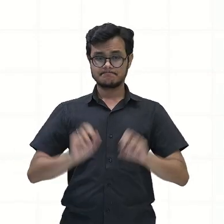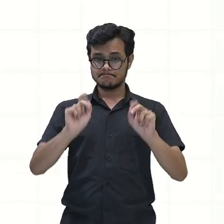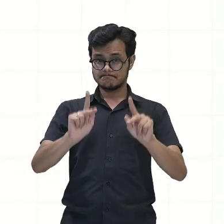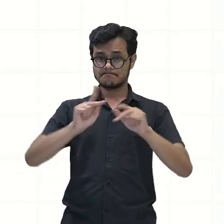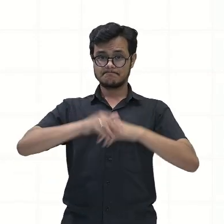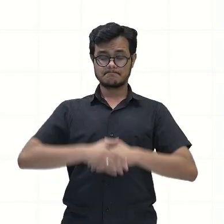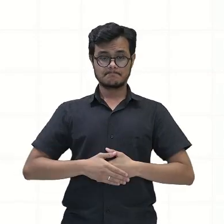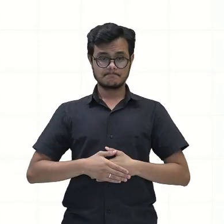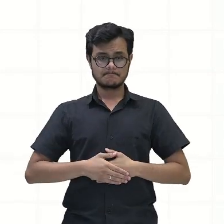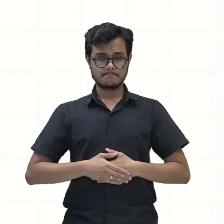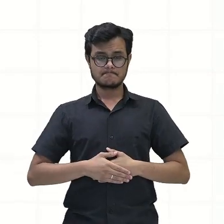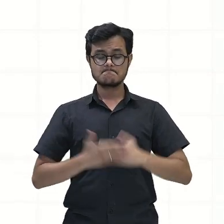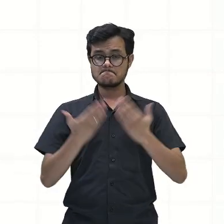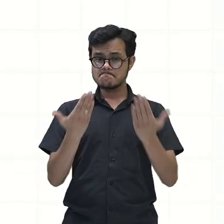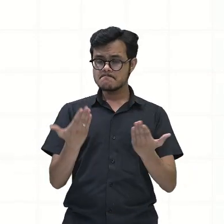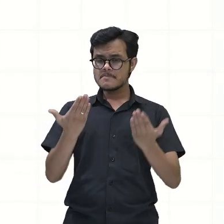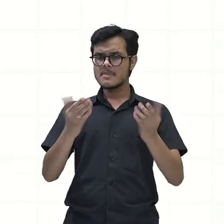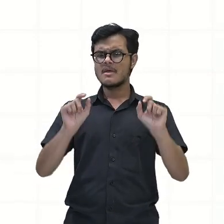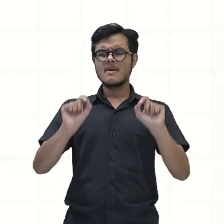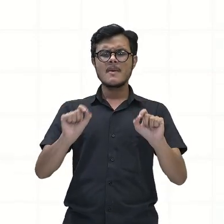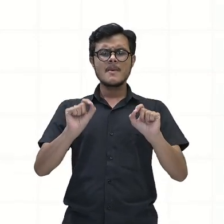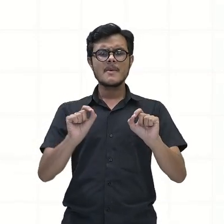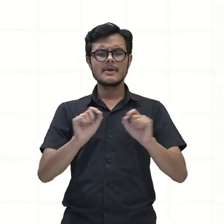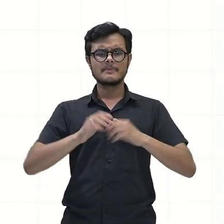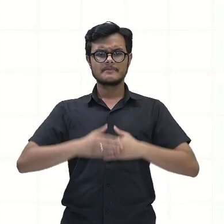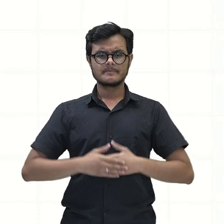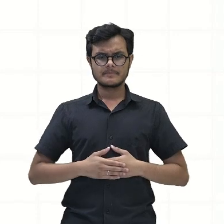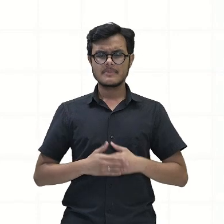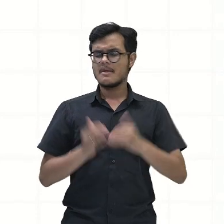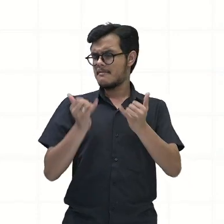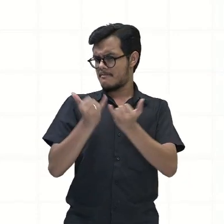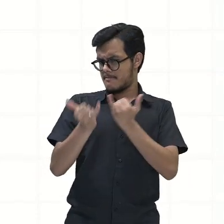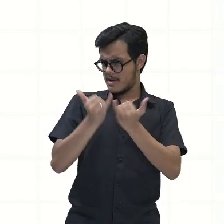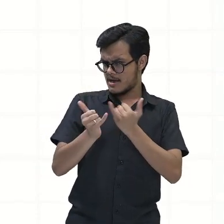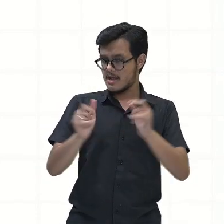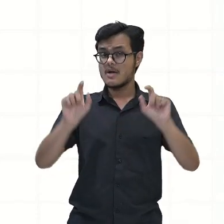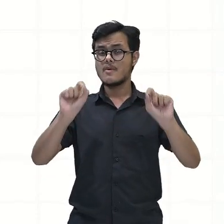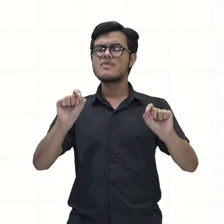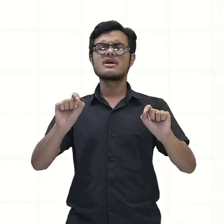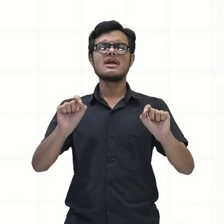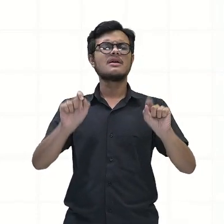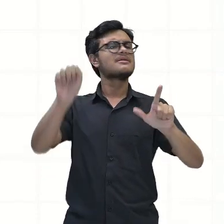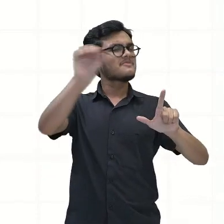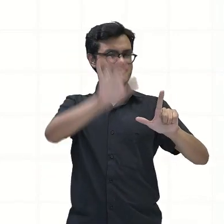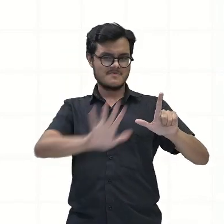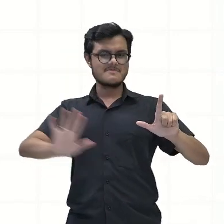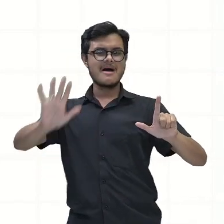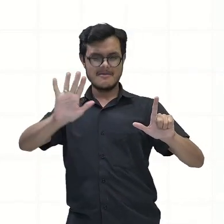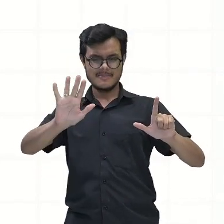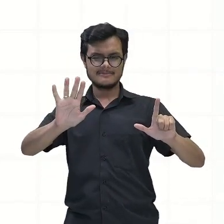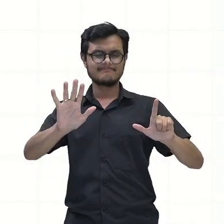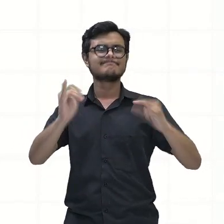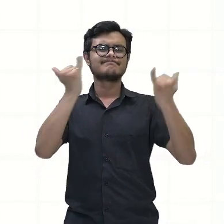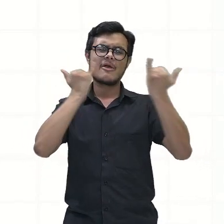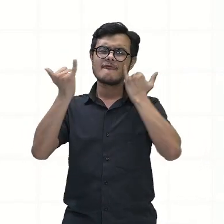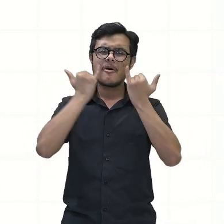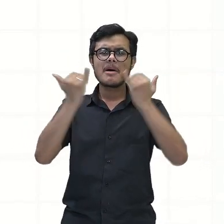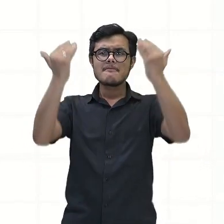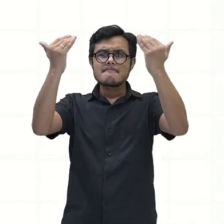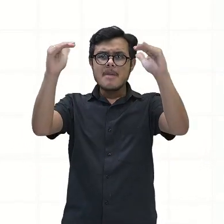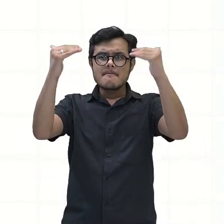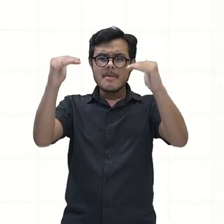Similarmente, aí parecido, né? Então aqui com o que a gente observa também nos mapas, né? As informações que a gente